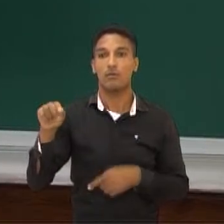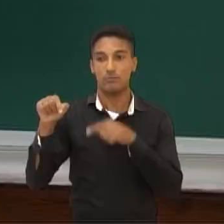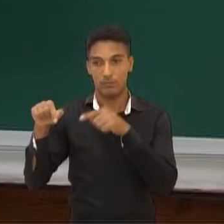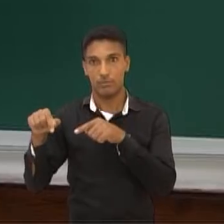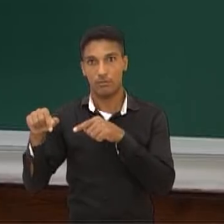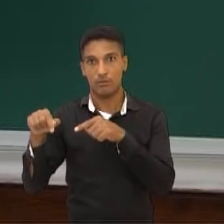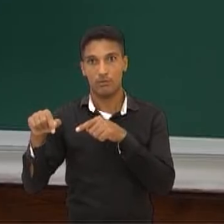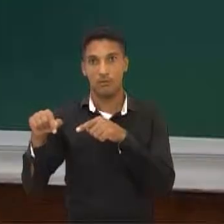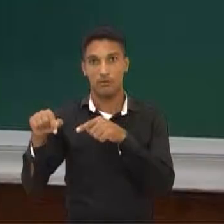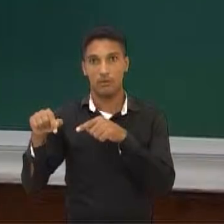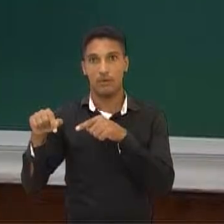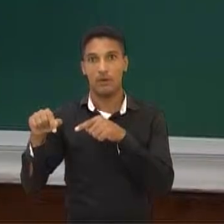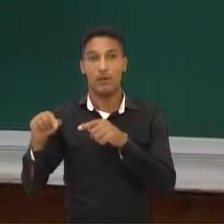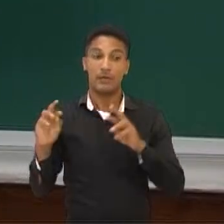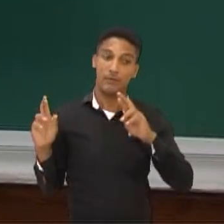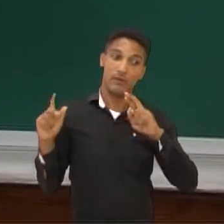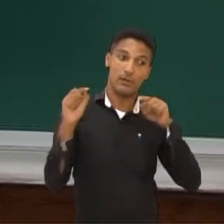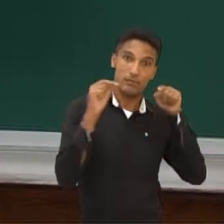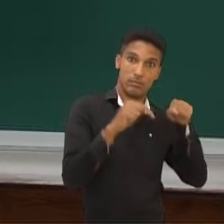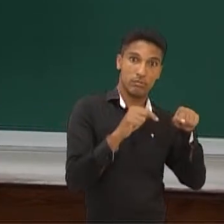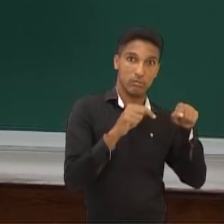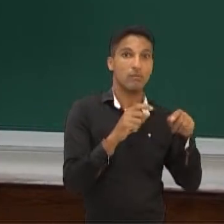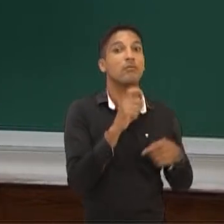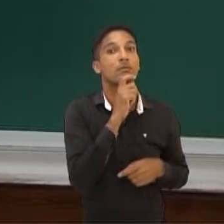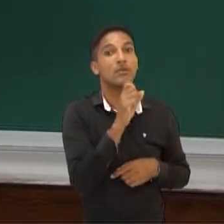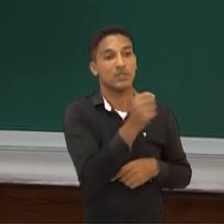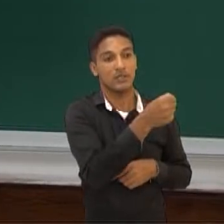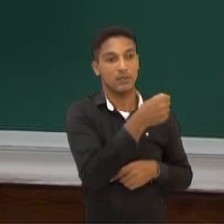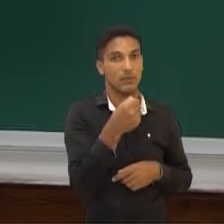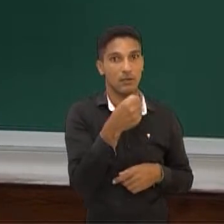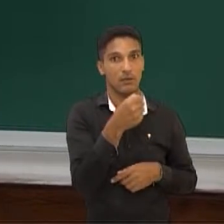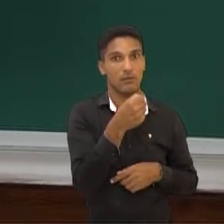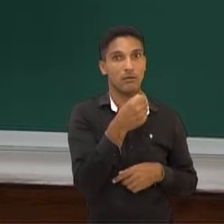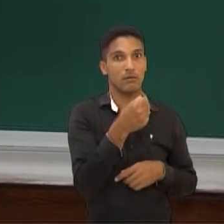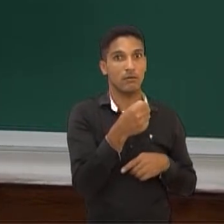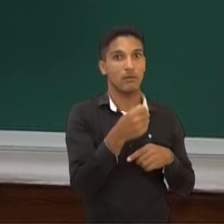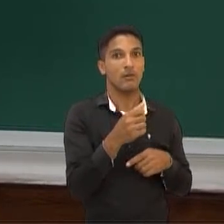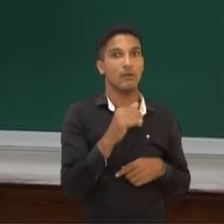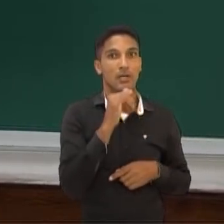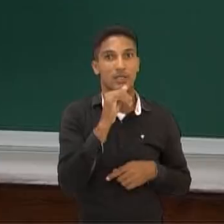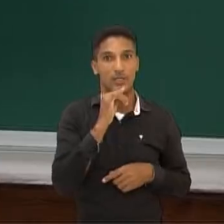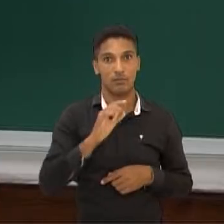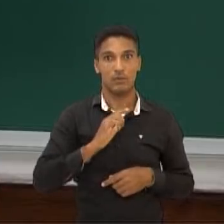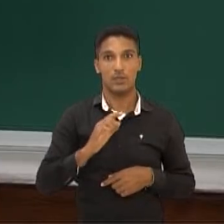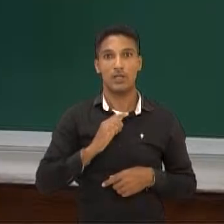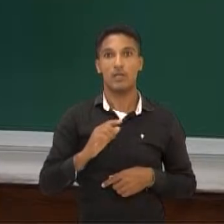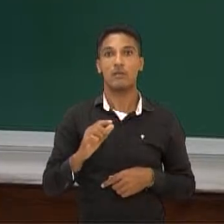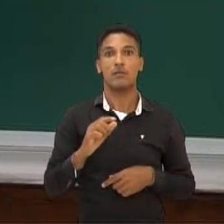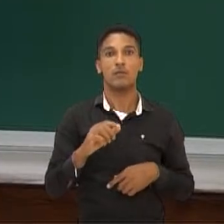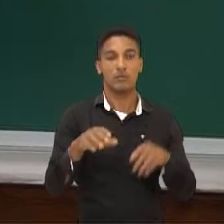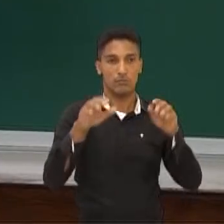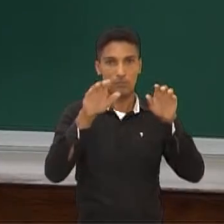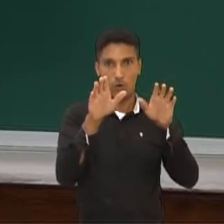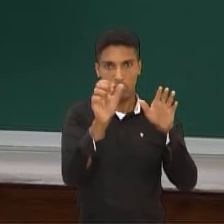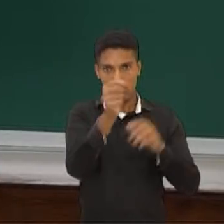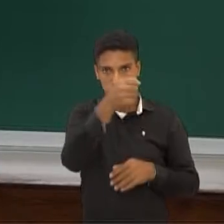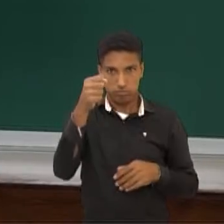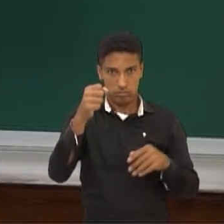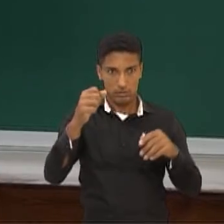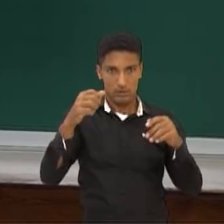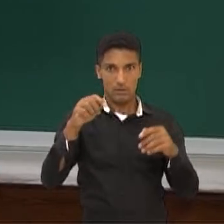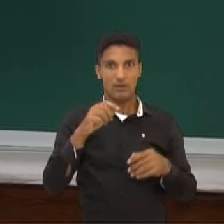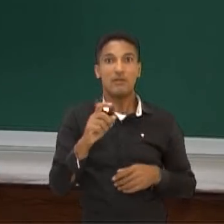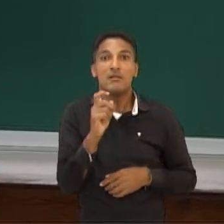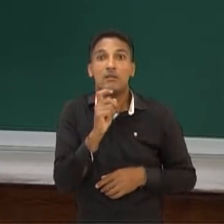energia elétrica e ela vai retirar calor da fonte fria, do freezer, e ela vai